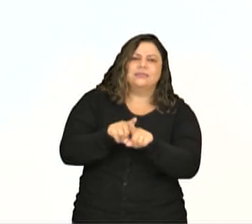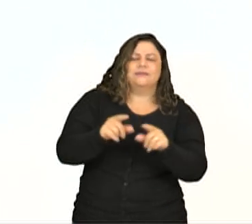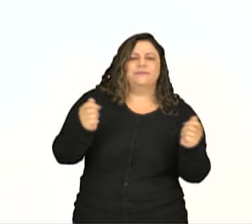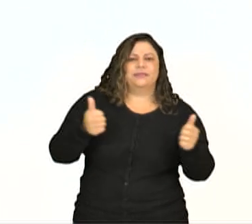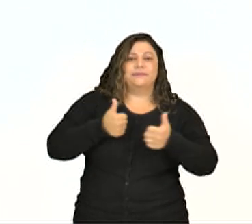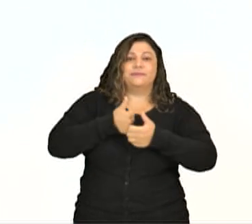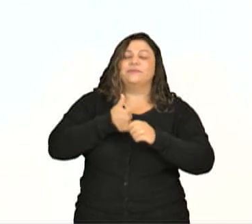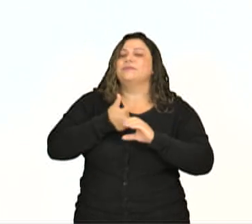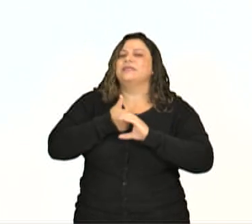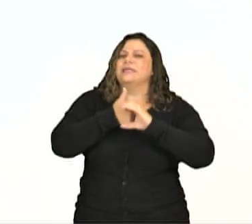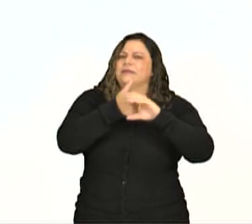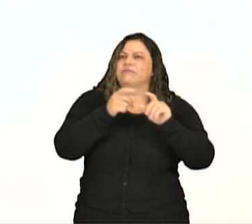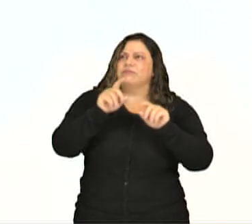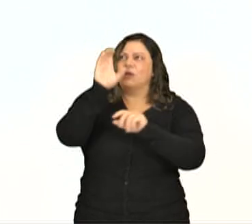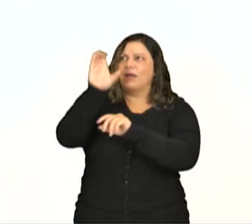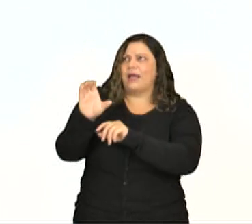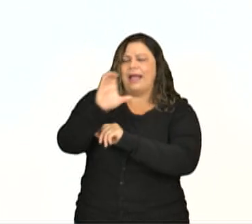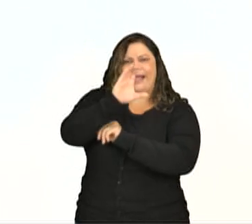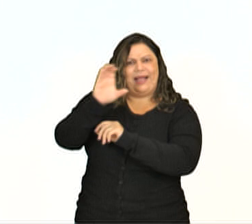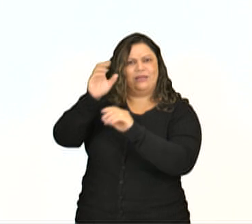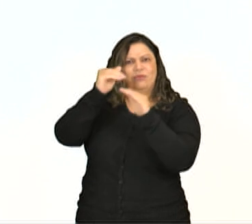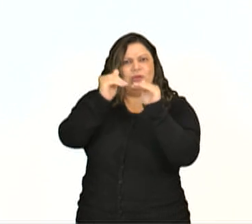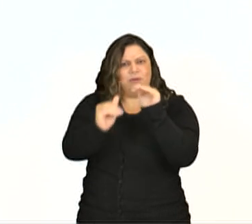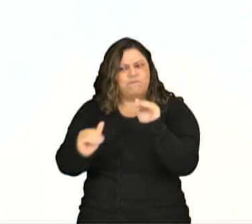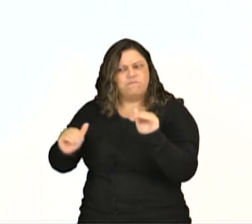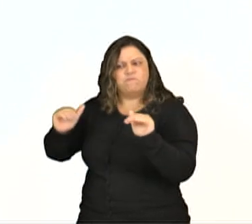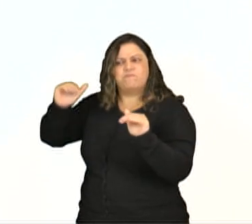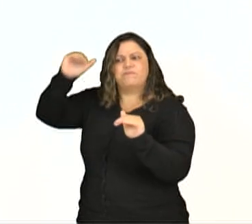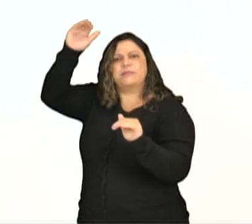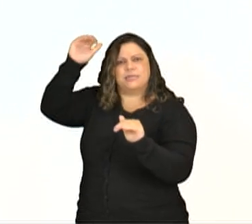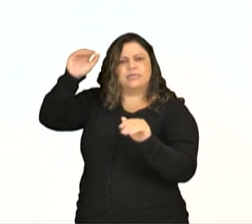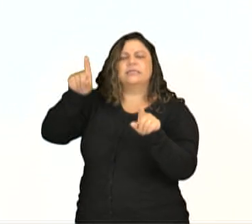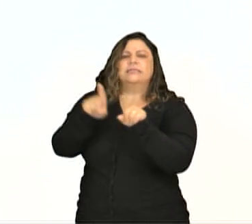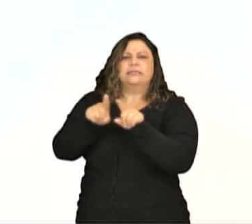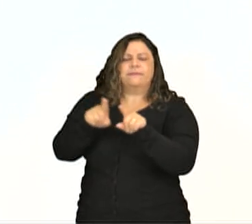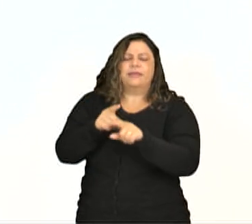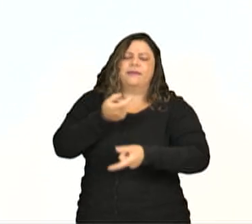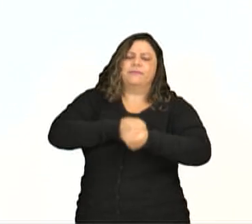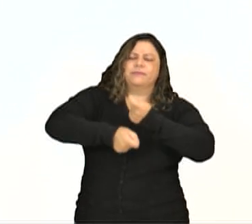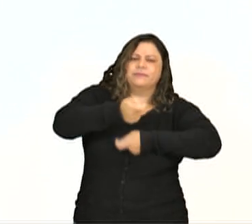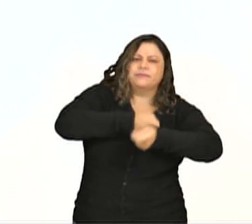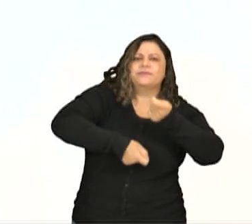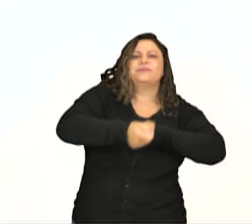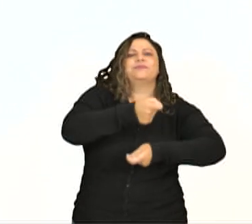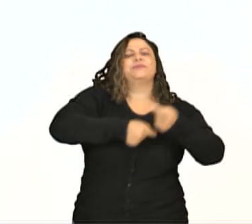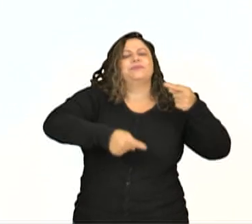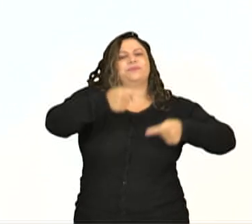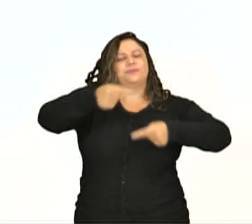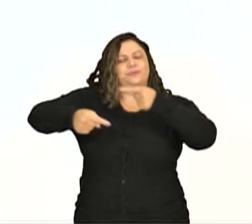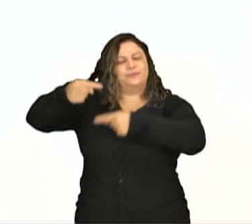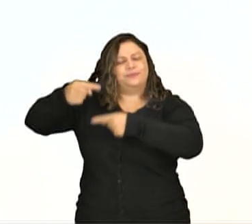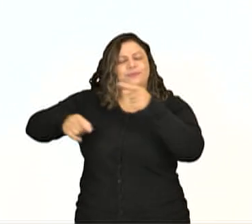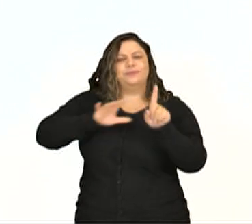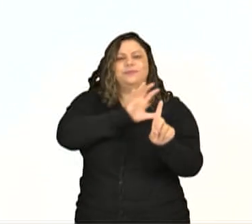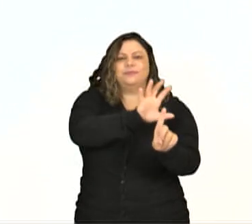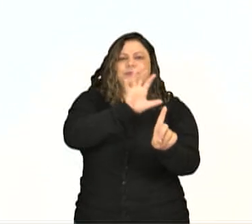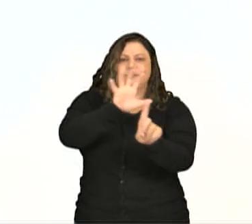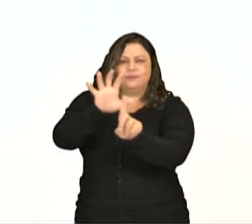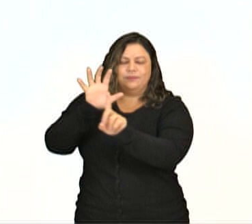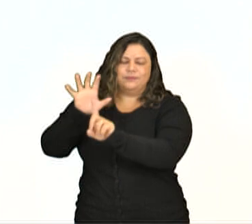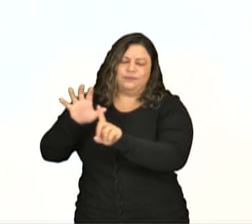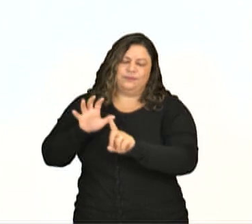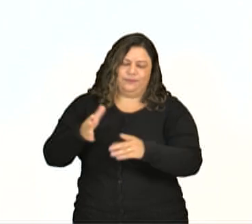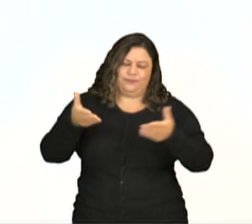aspecto político, quanto no aspecto financeiro e também, obviamente, da sua influência na vida das pessoas. Então, perceba,